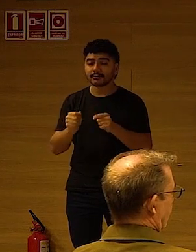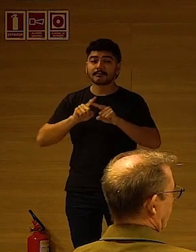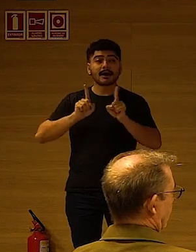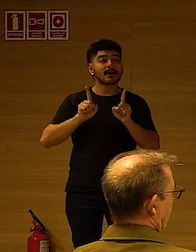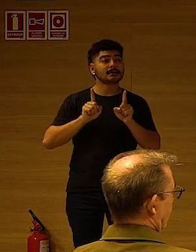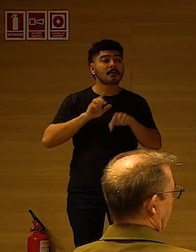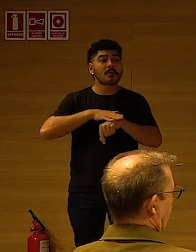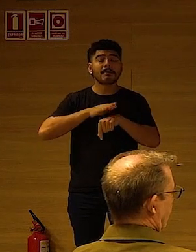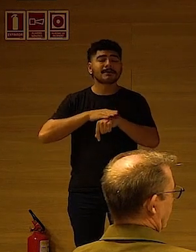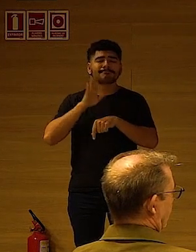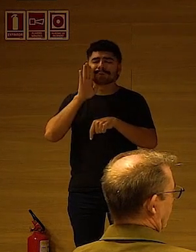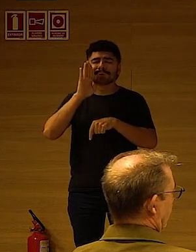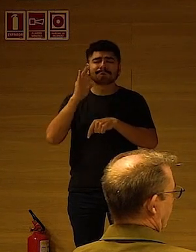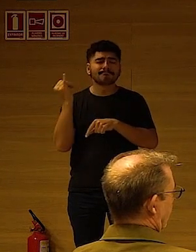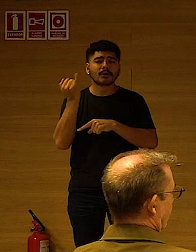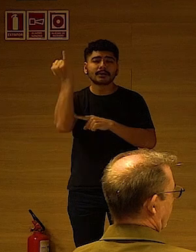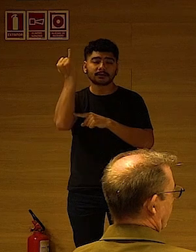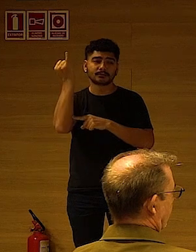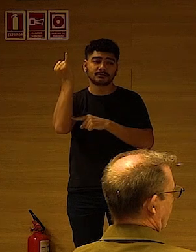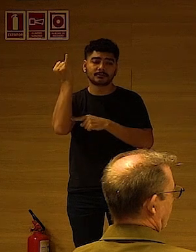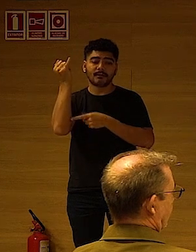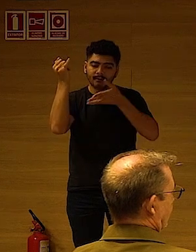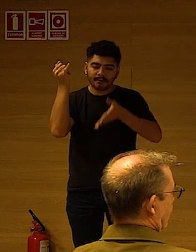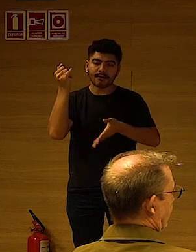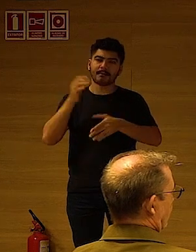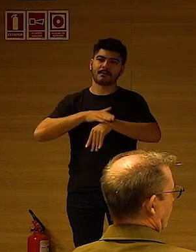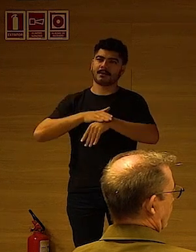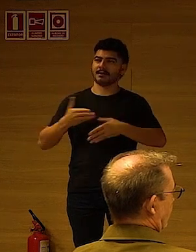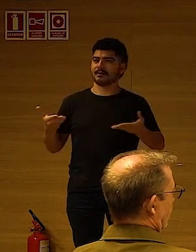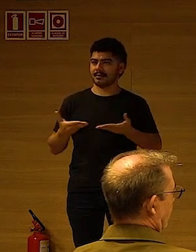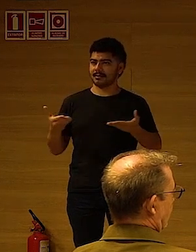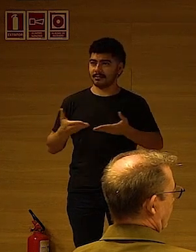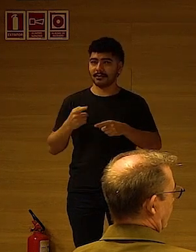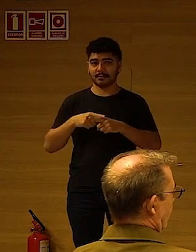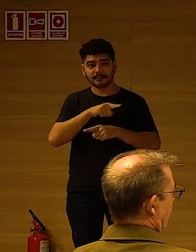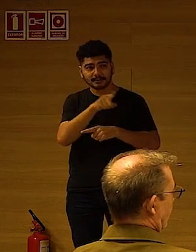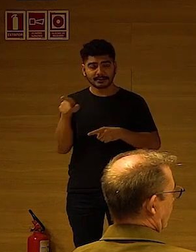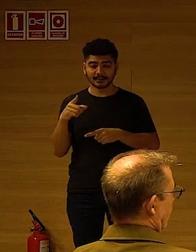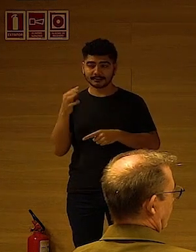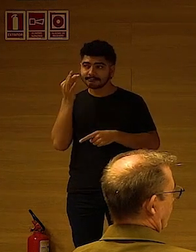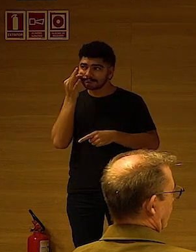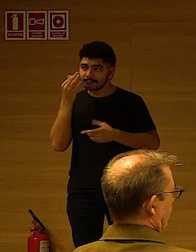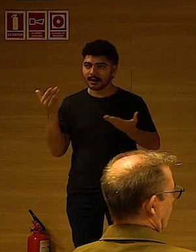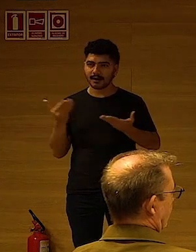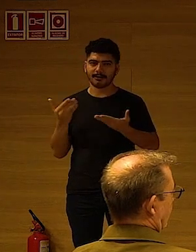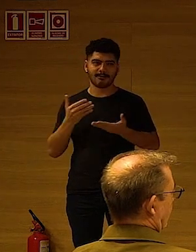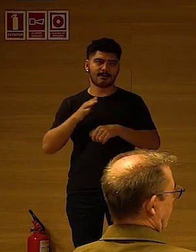importante? Pode ser esse que é banal, mas é esse. Porque é esse que traz vocês nesse instante aqui, quanto a mim também.